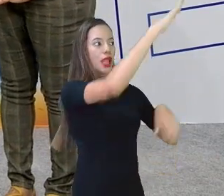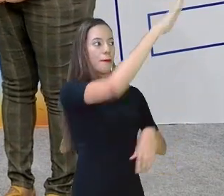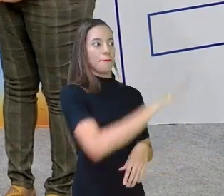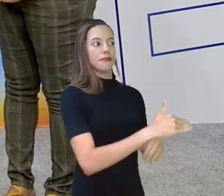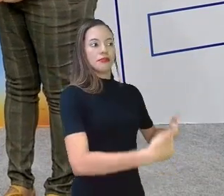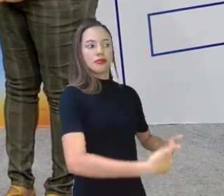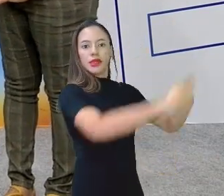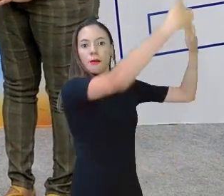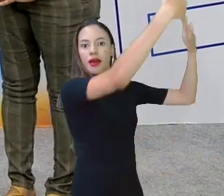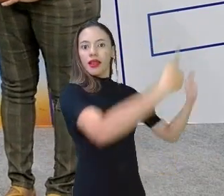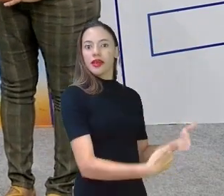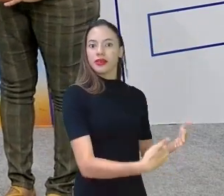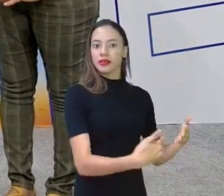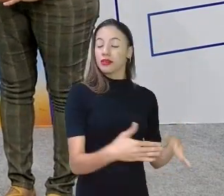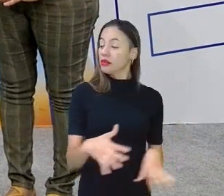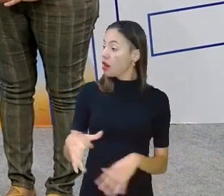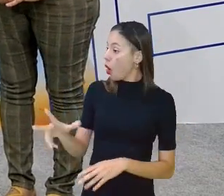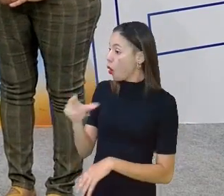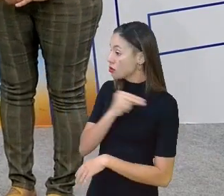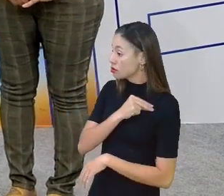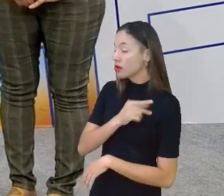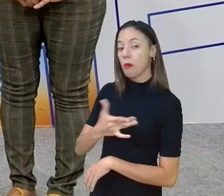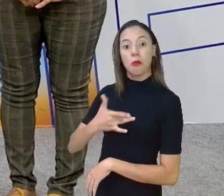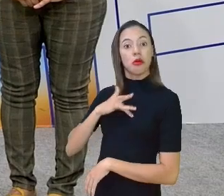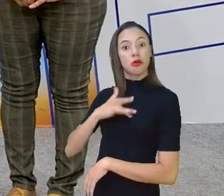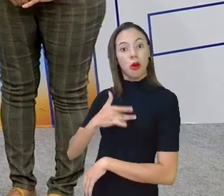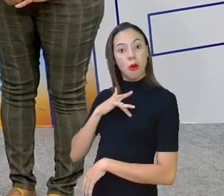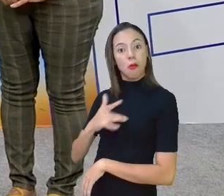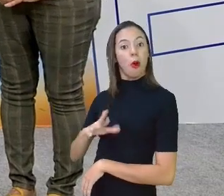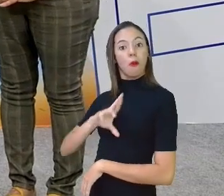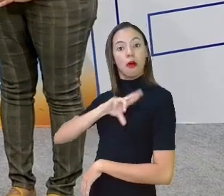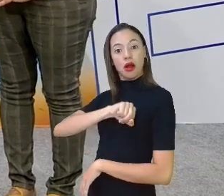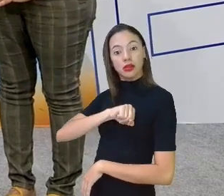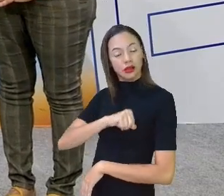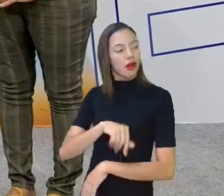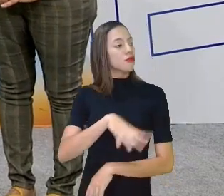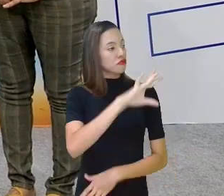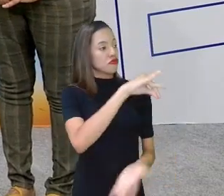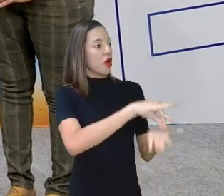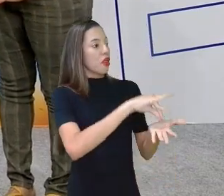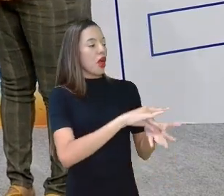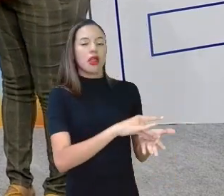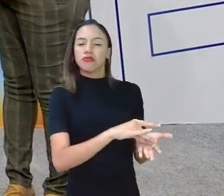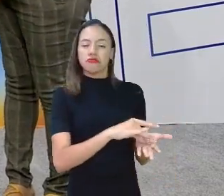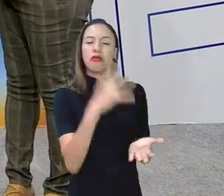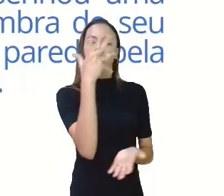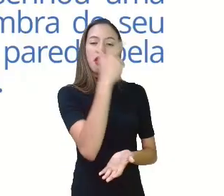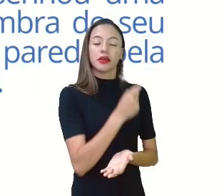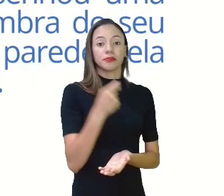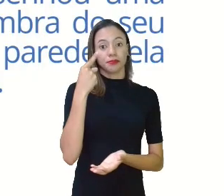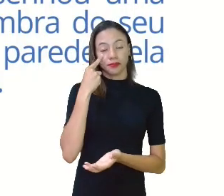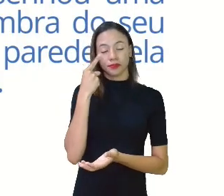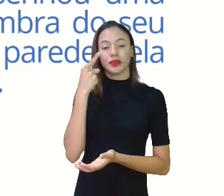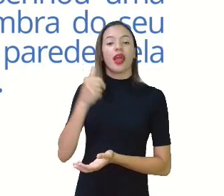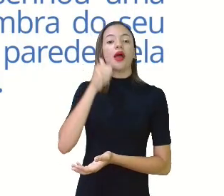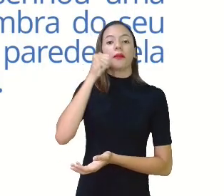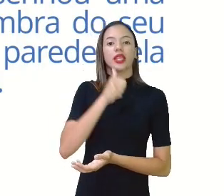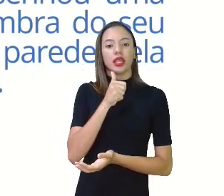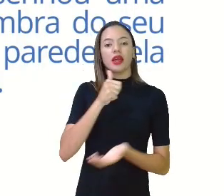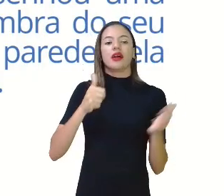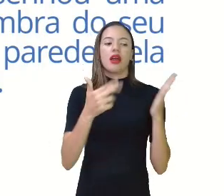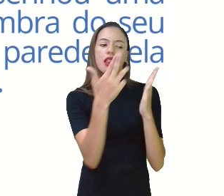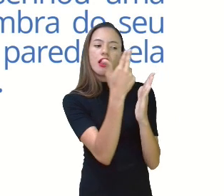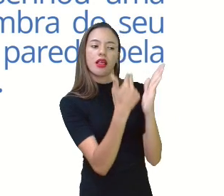gente. Eu amei. Não é mesmo? É muito bonita, não é, como Né? história. Então, ela desenhou a linha da